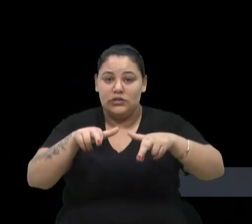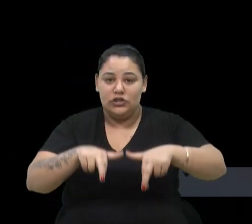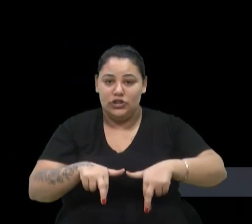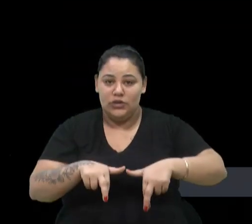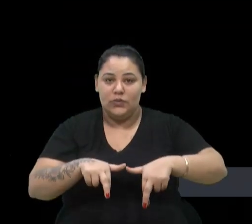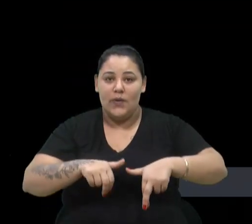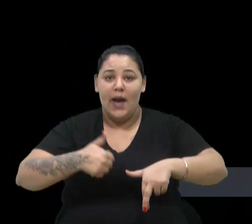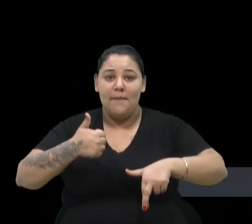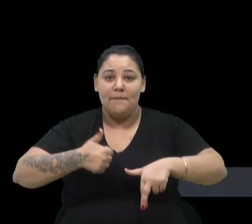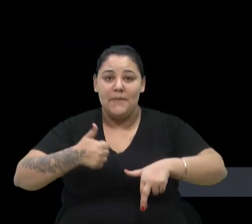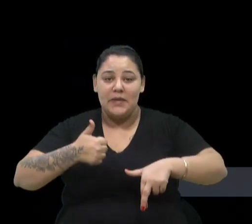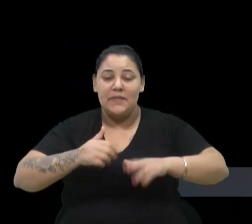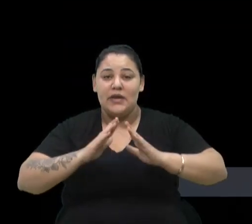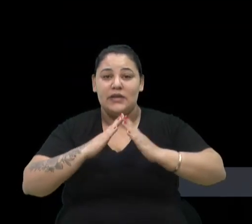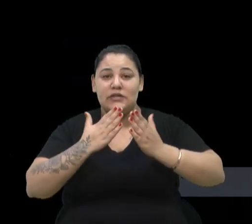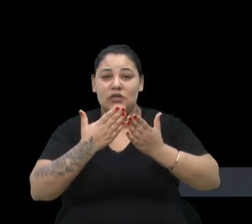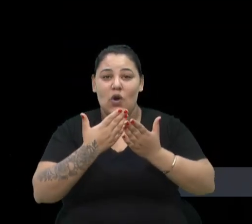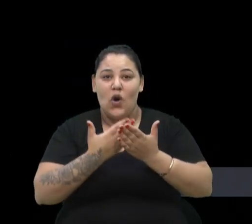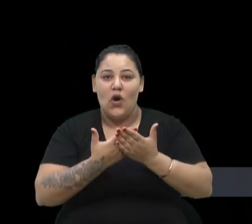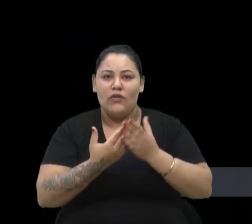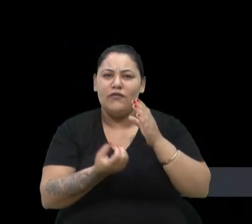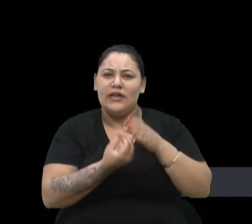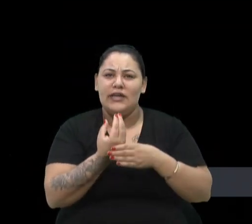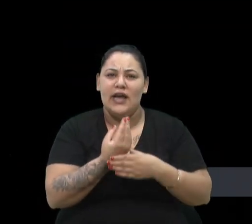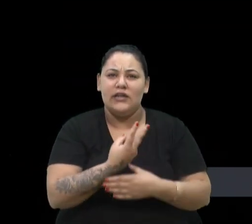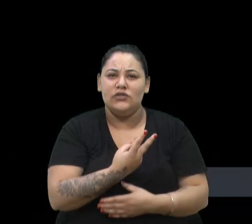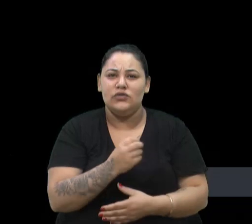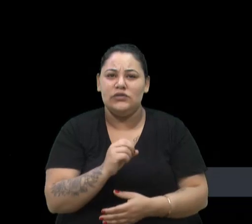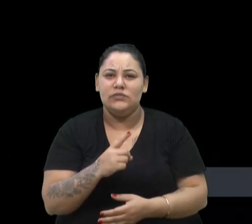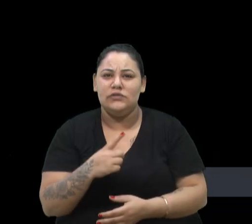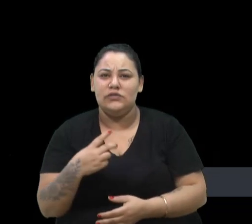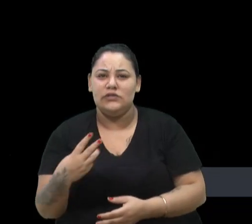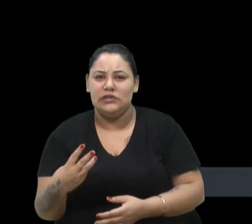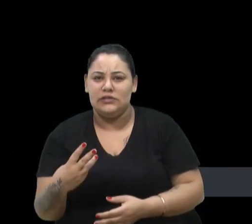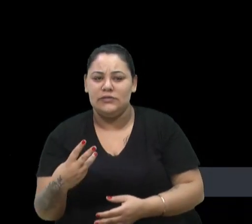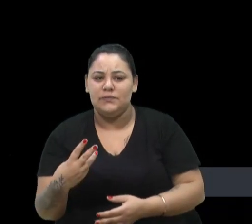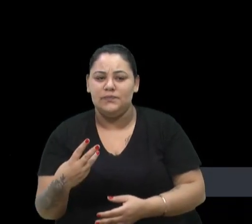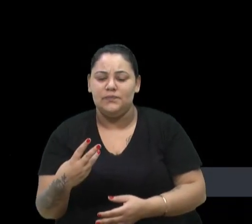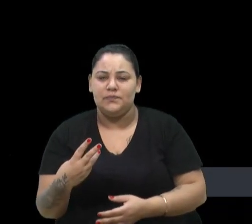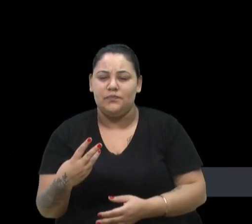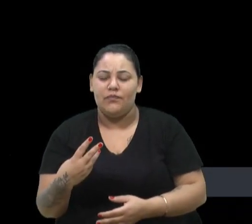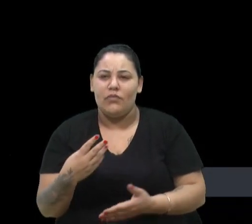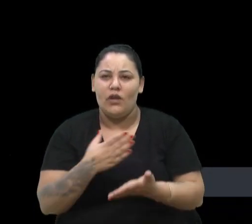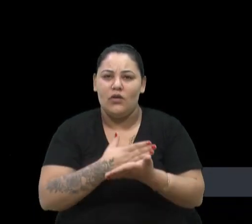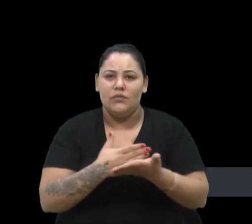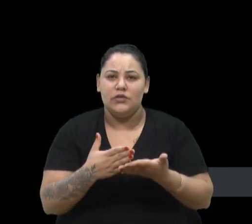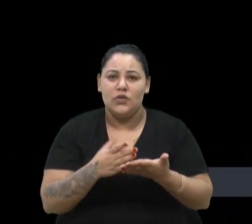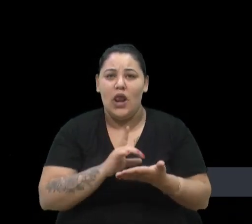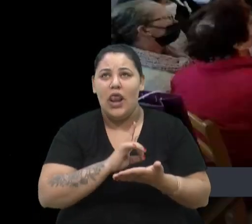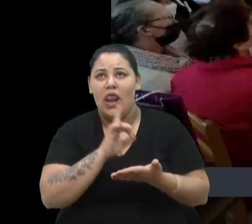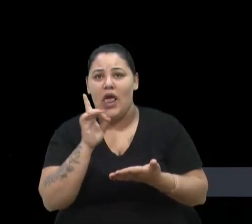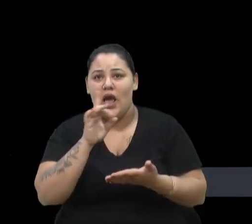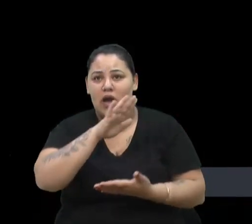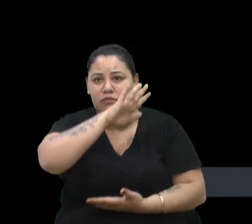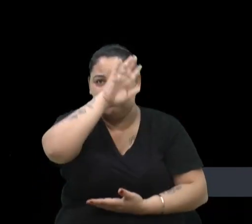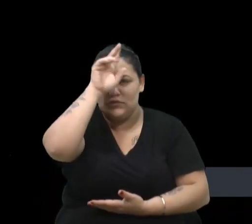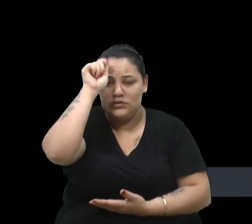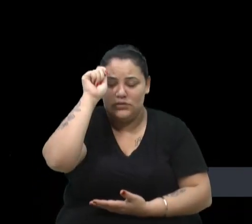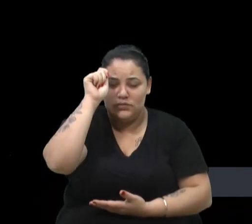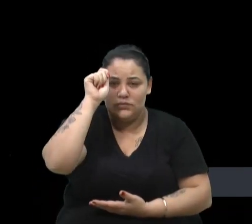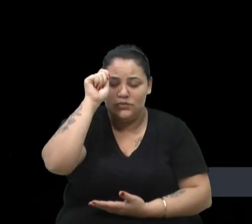escola nesses mods foi instalada em 2013 inicialmente no município de Garibaldi em